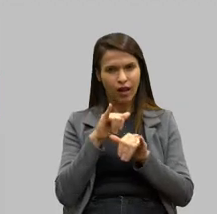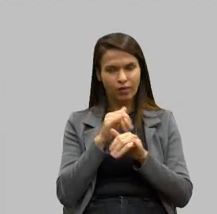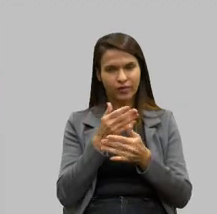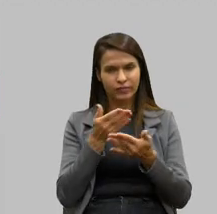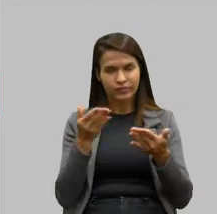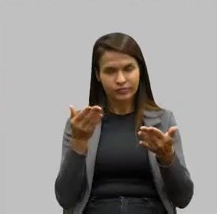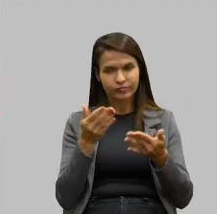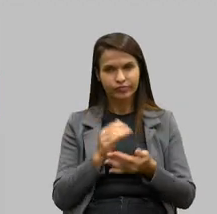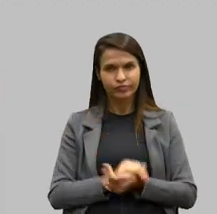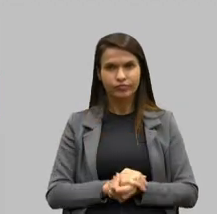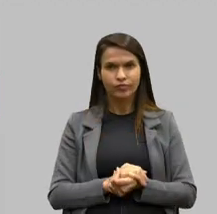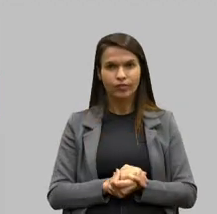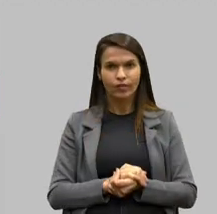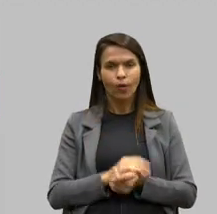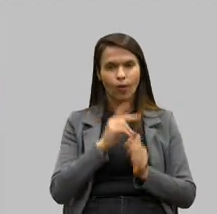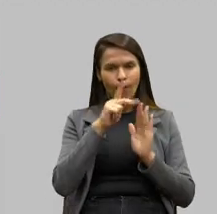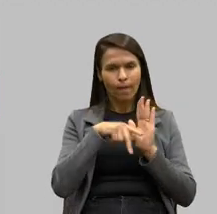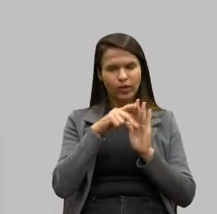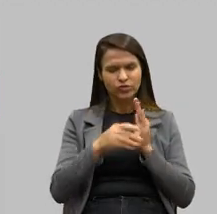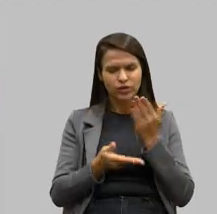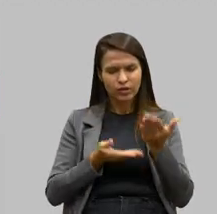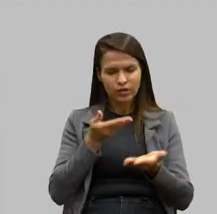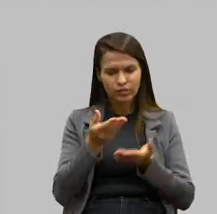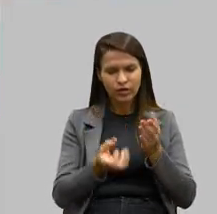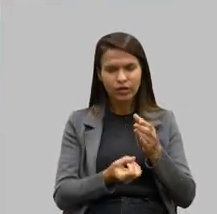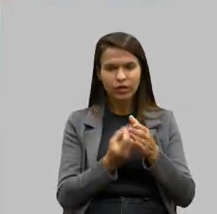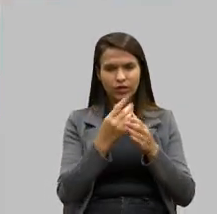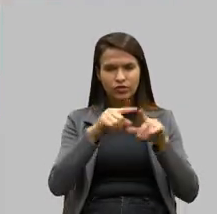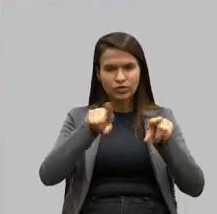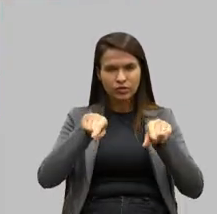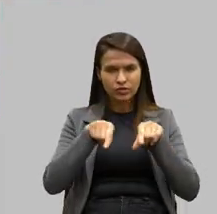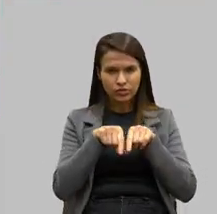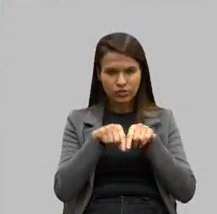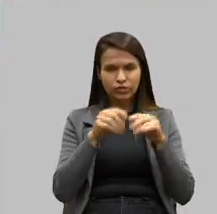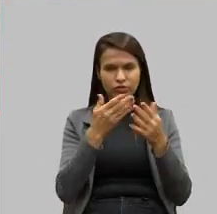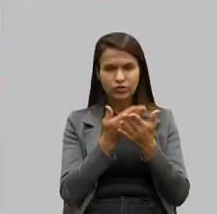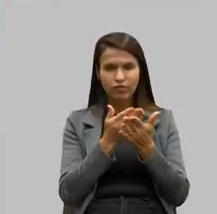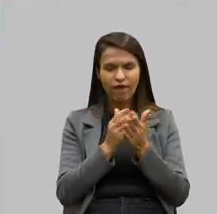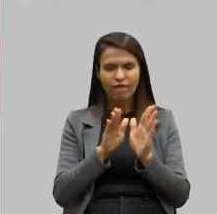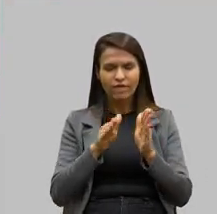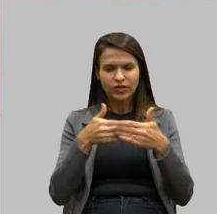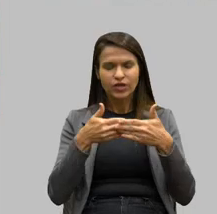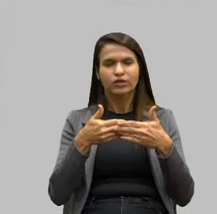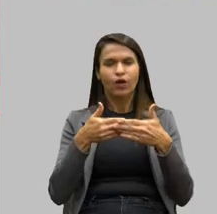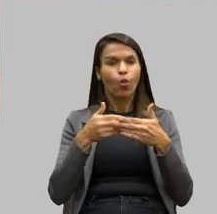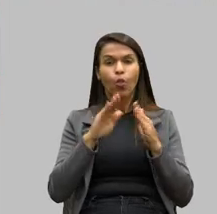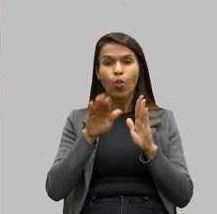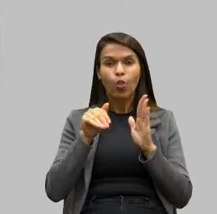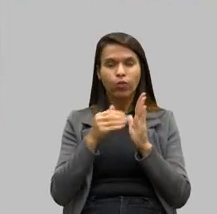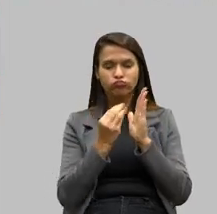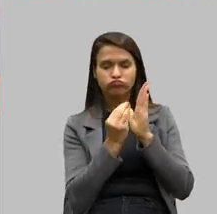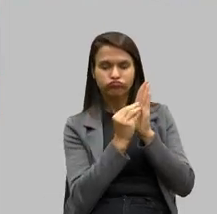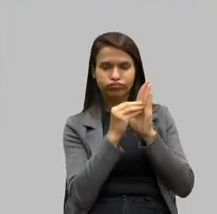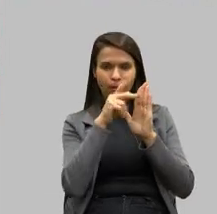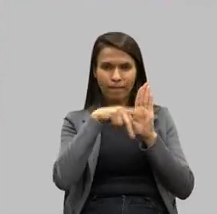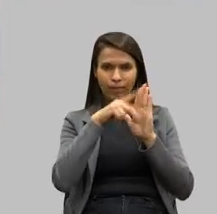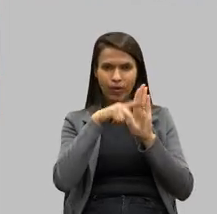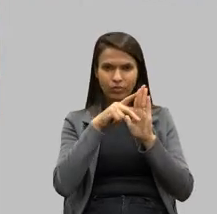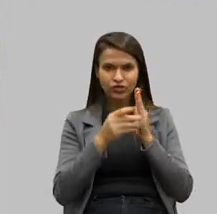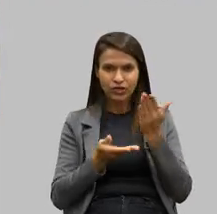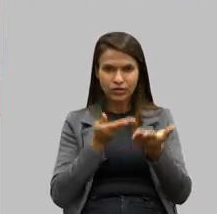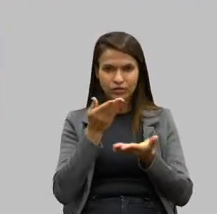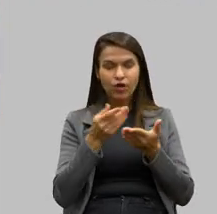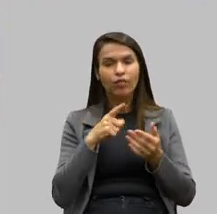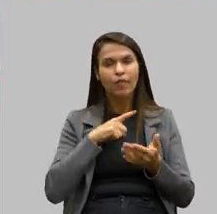plano de atendimento, criação de turmas, fechamento de turmas, tudo passa pelo plano de atendimento e nós temos uma comissão,